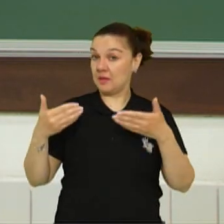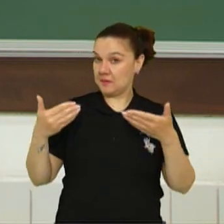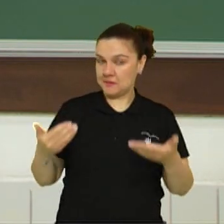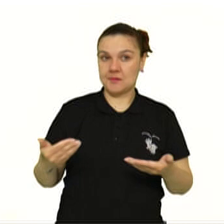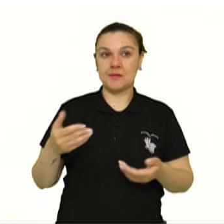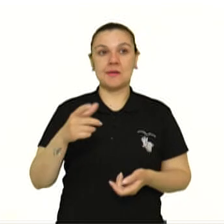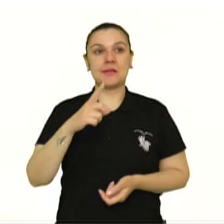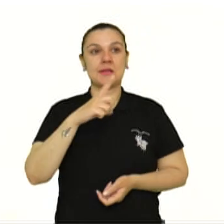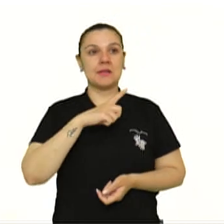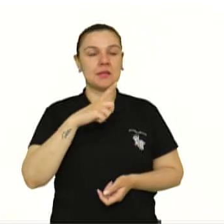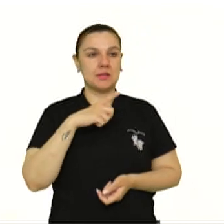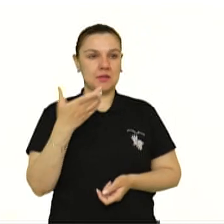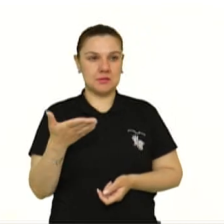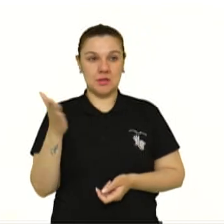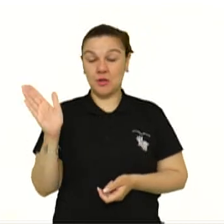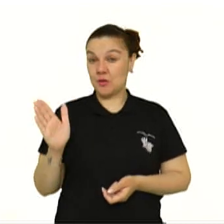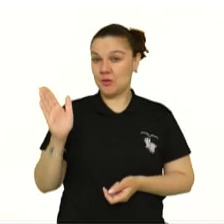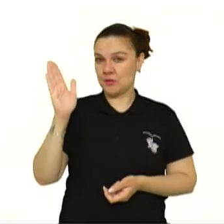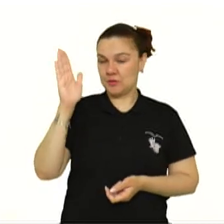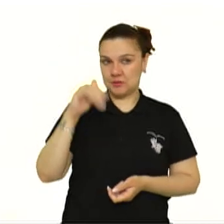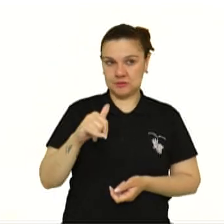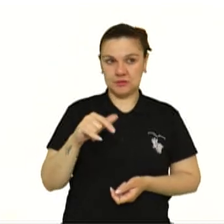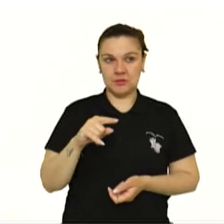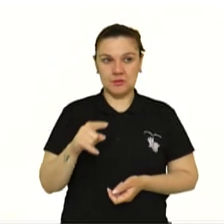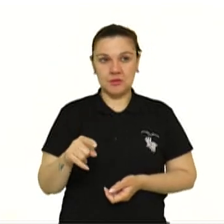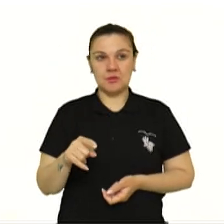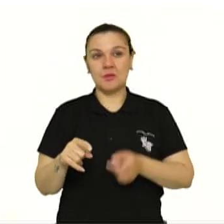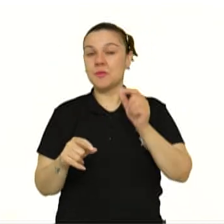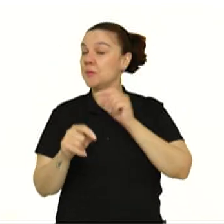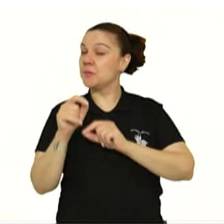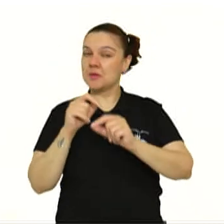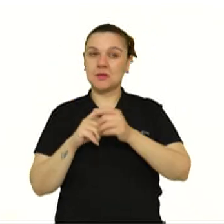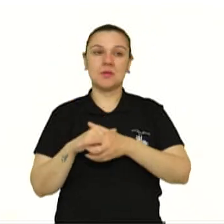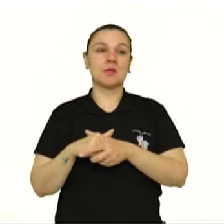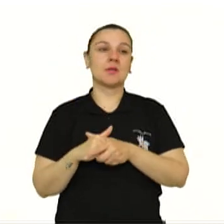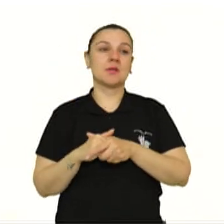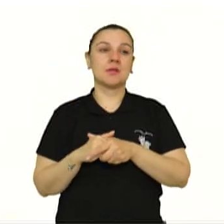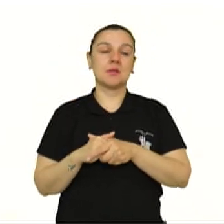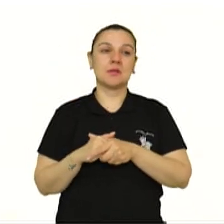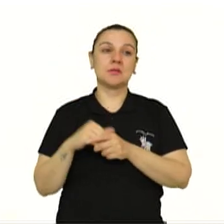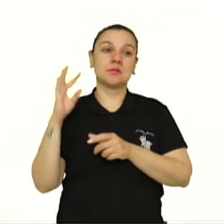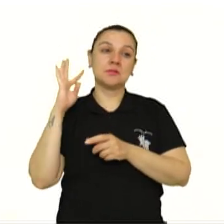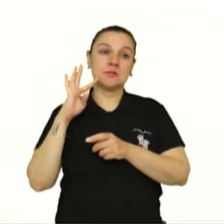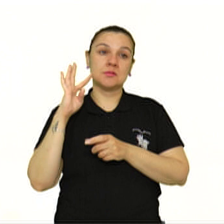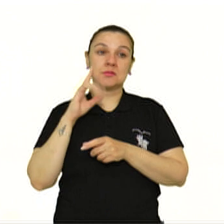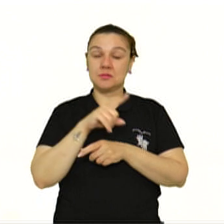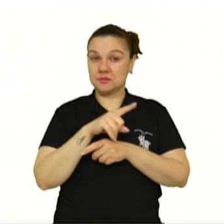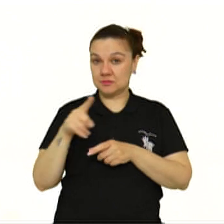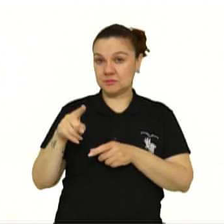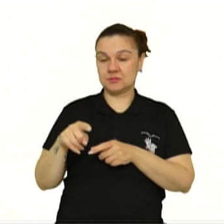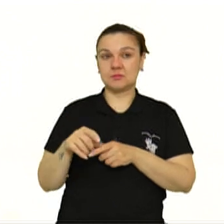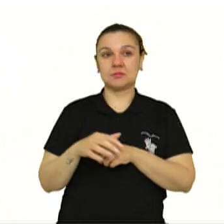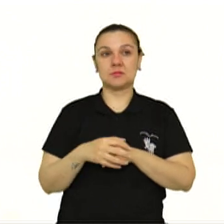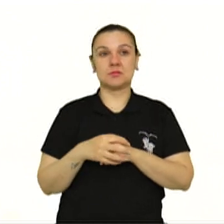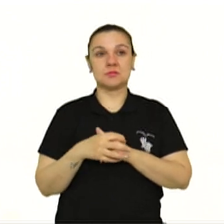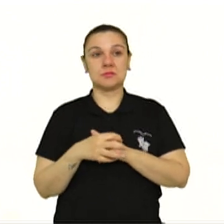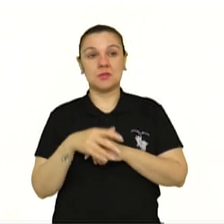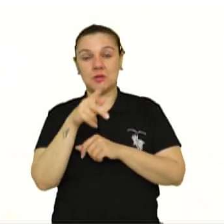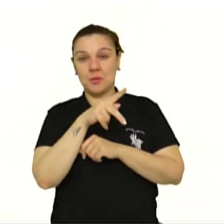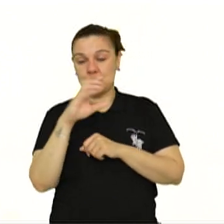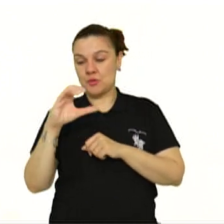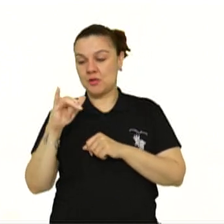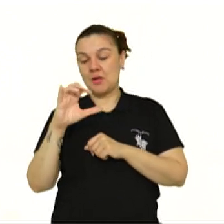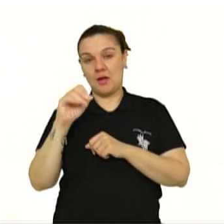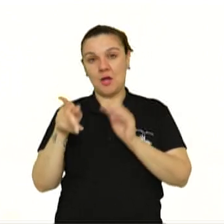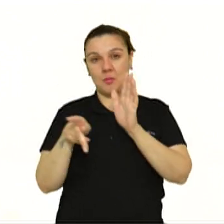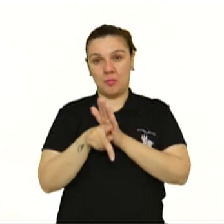E daí eu não trouxe a imagem para vocês, mas essa raquete alternativa é bem interessante. Até o professor Caio da Federação que deu essa